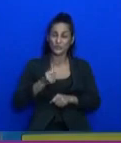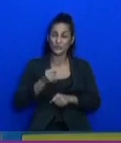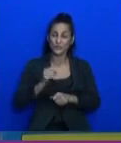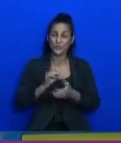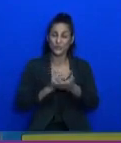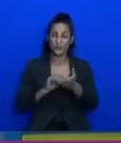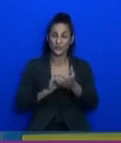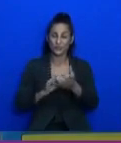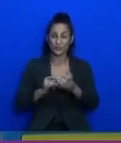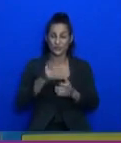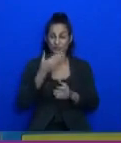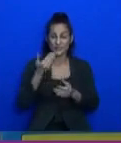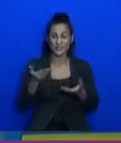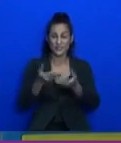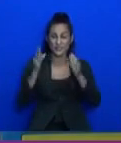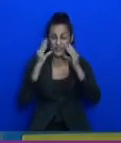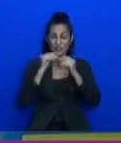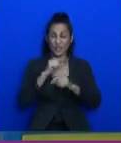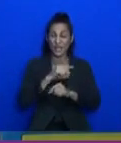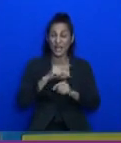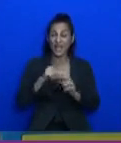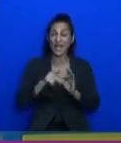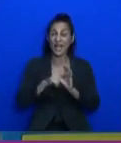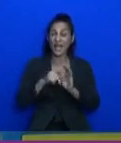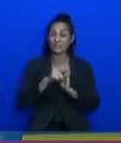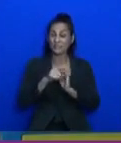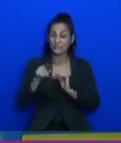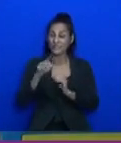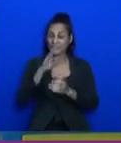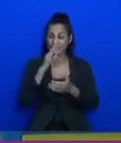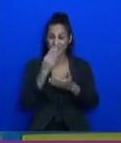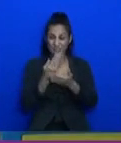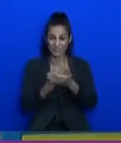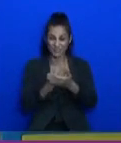desta noite. Acredite daí que a gente sorteia daqui.